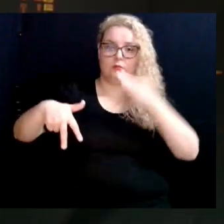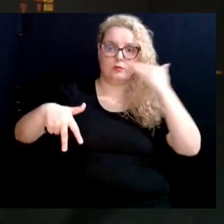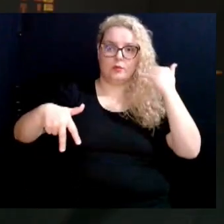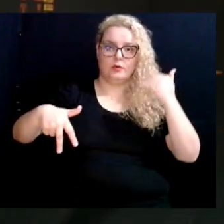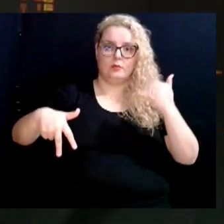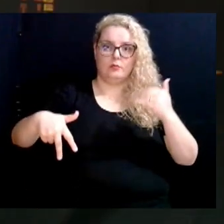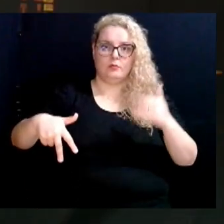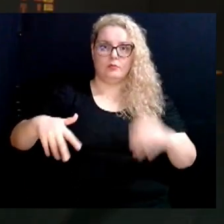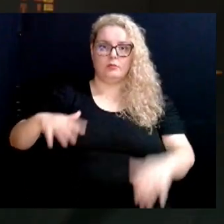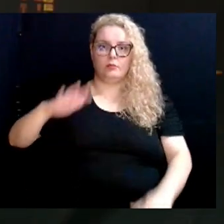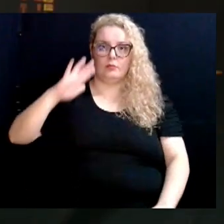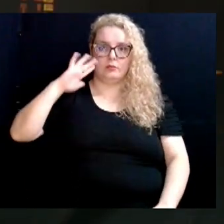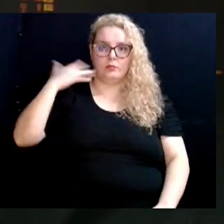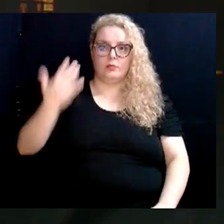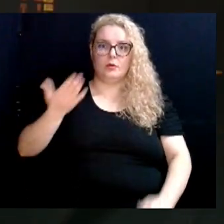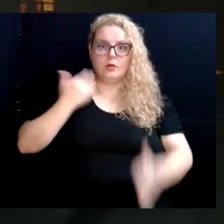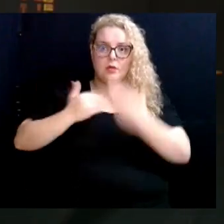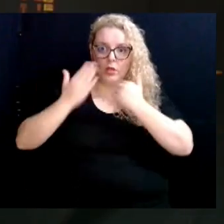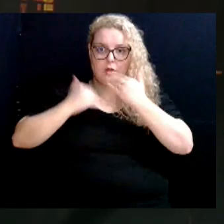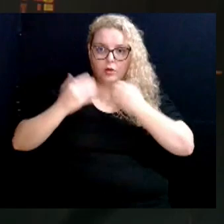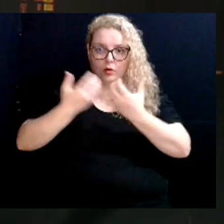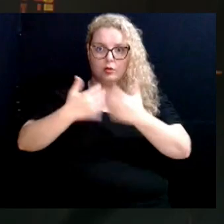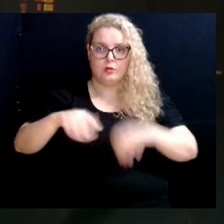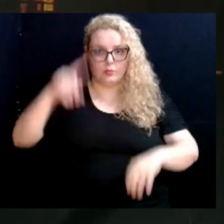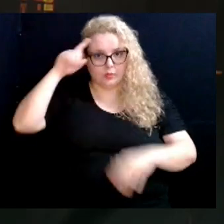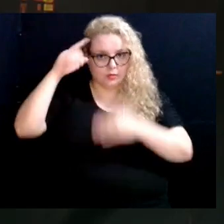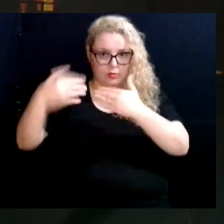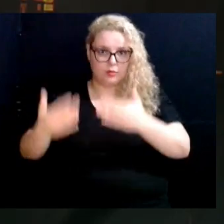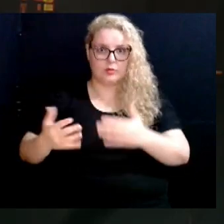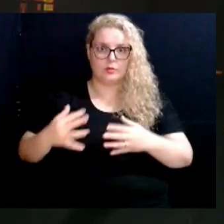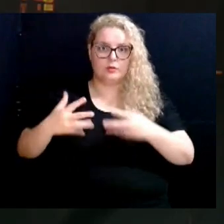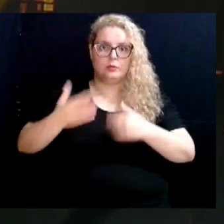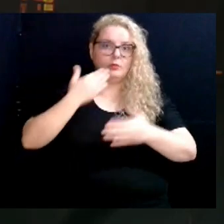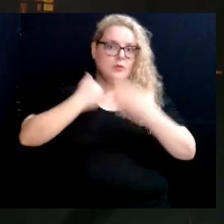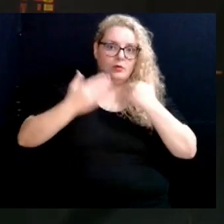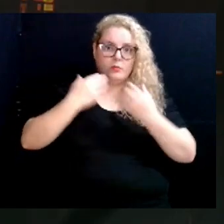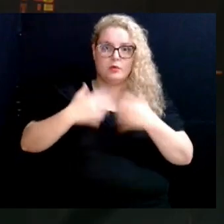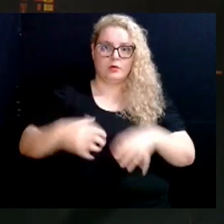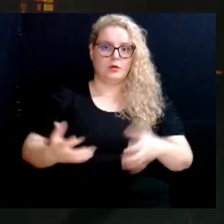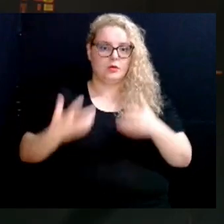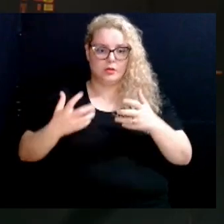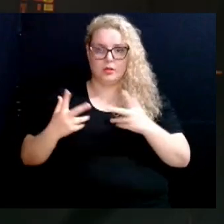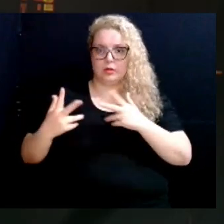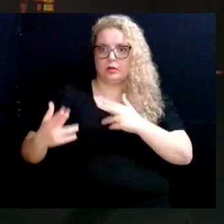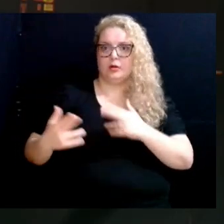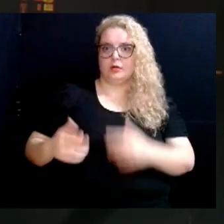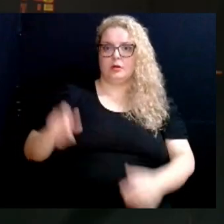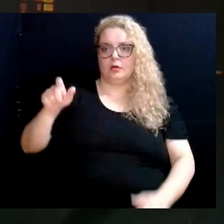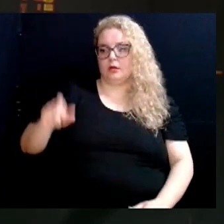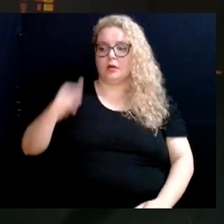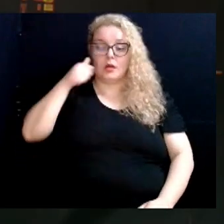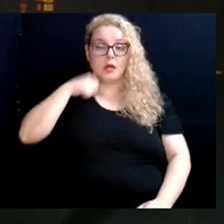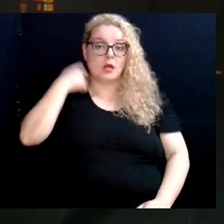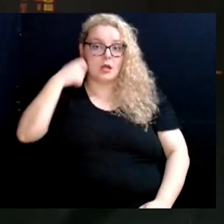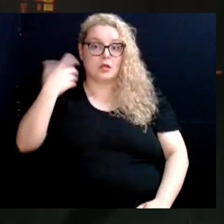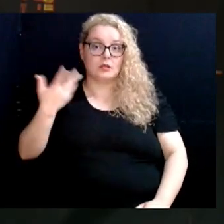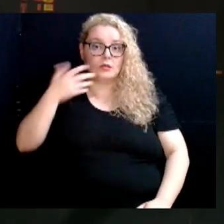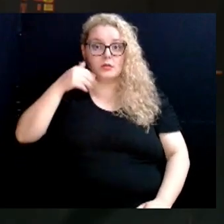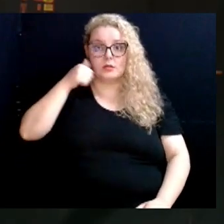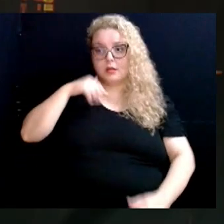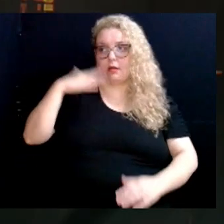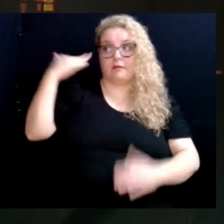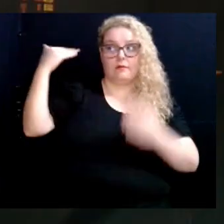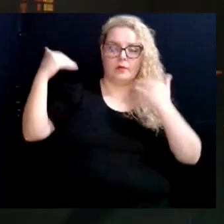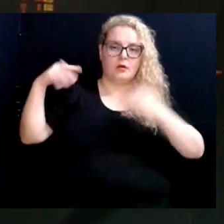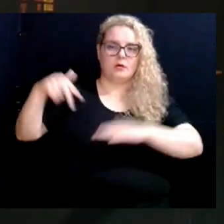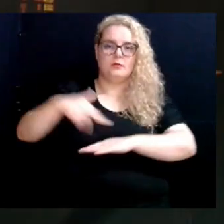quantos ovos aí por dia, aí todo mundo começou a comer um monte de ovo e falar: eu quero ficar igual a fulana de tal. Gente, já